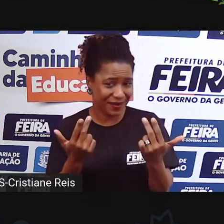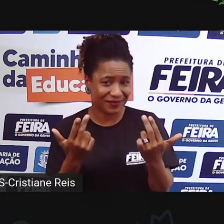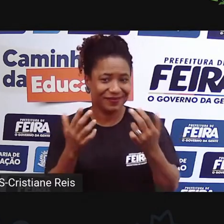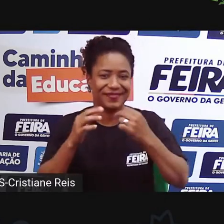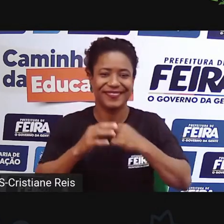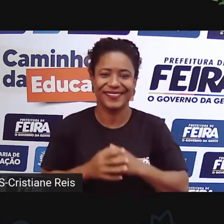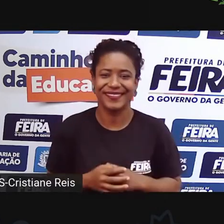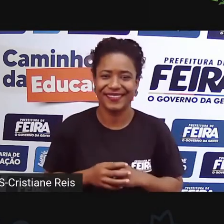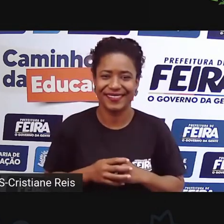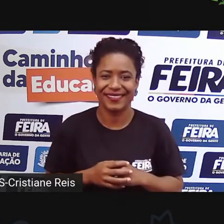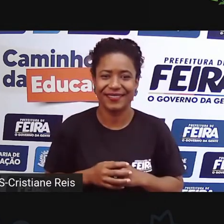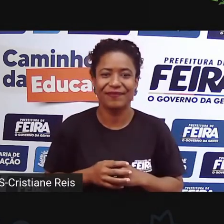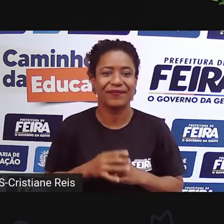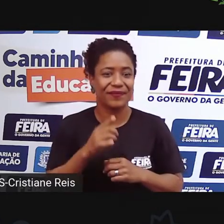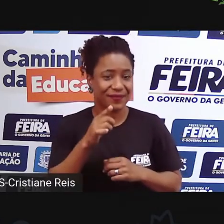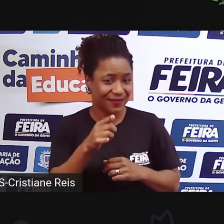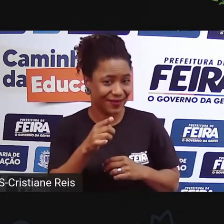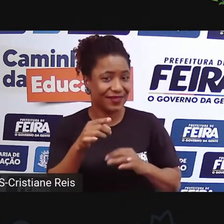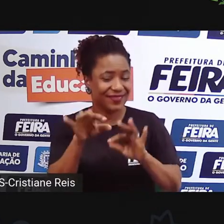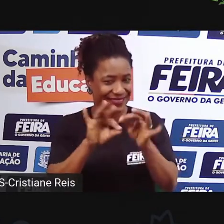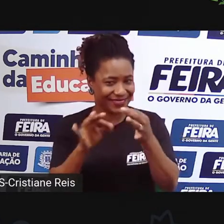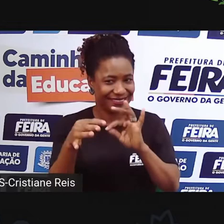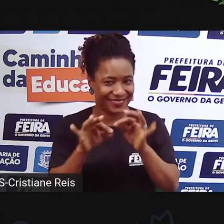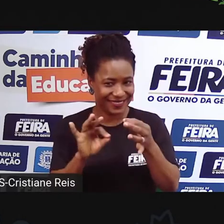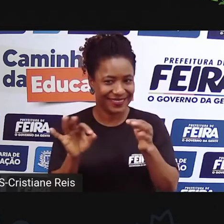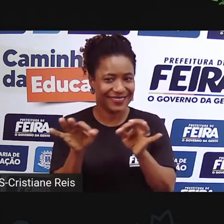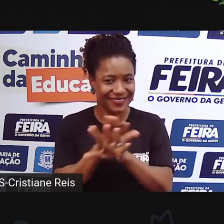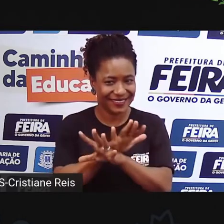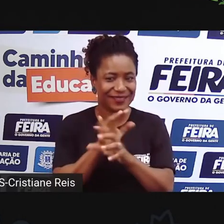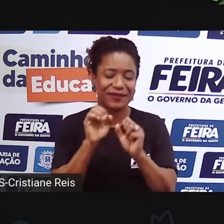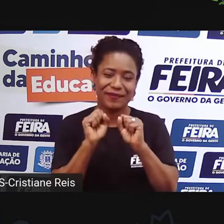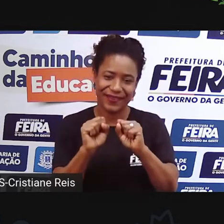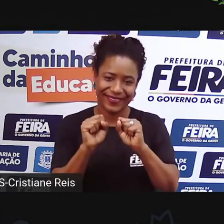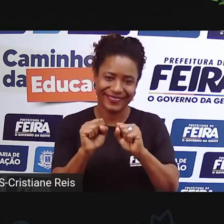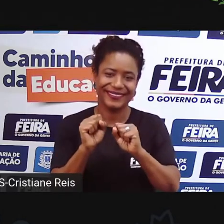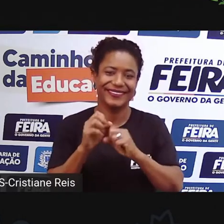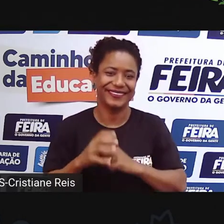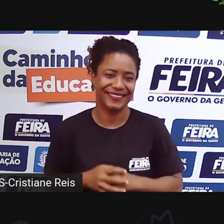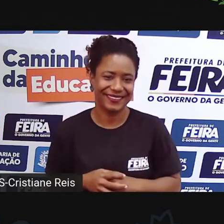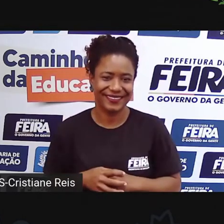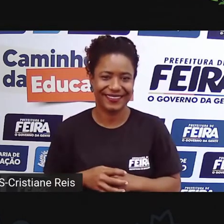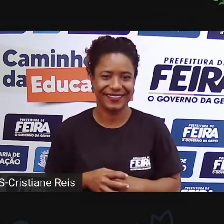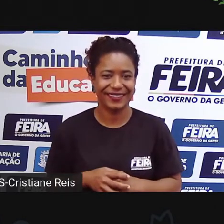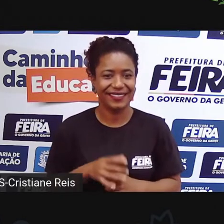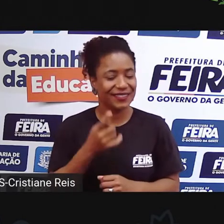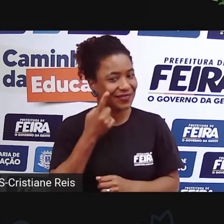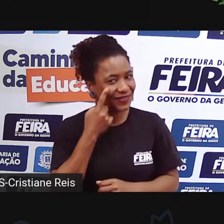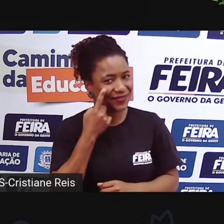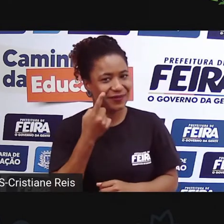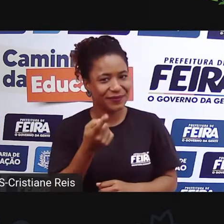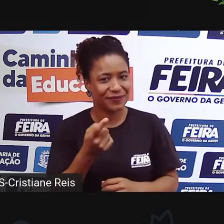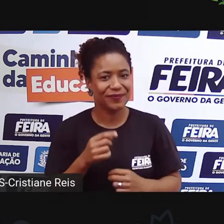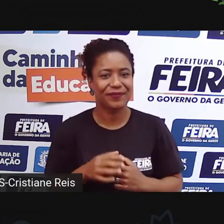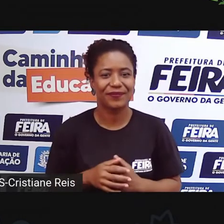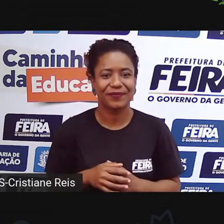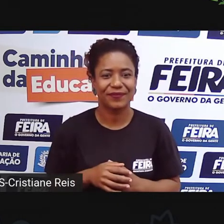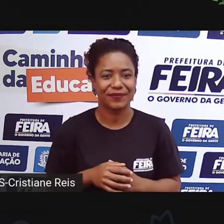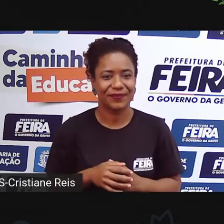recorta, mas é uma solução, tá bom, meninada? Então, aqui ainda eu vou recortar em